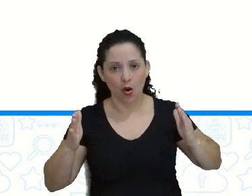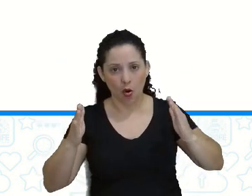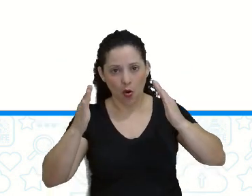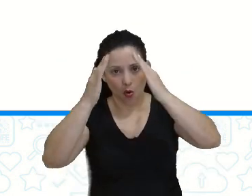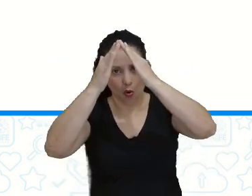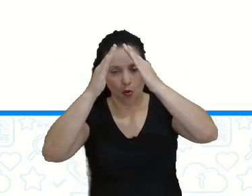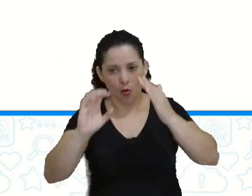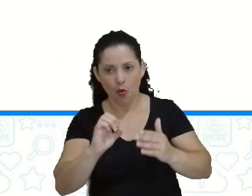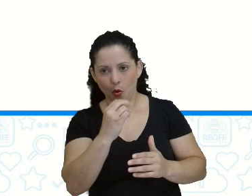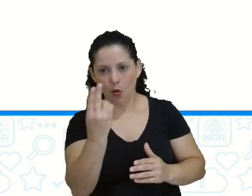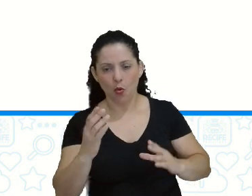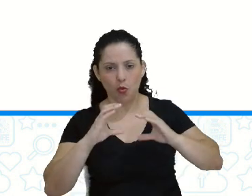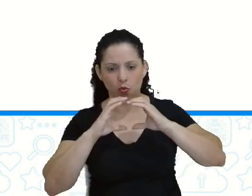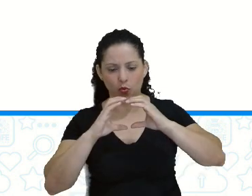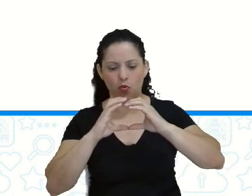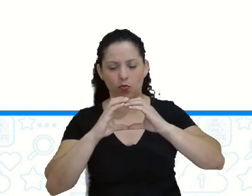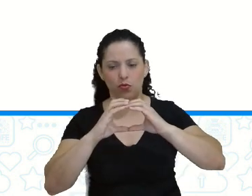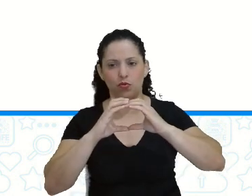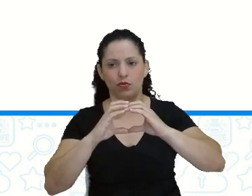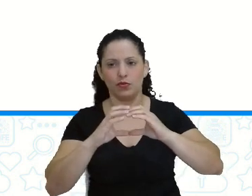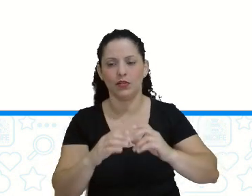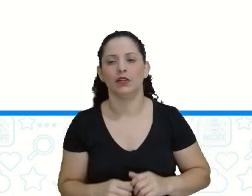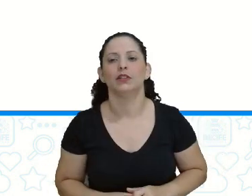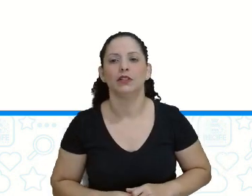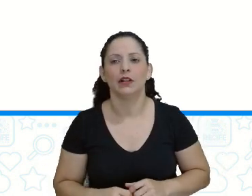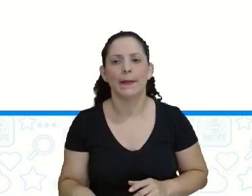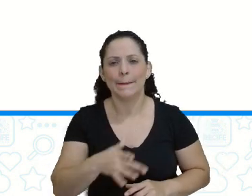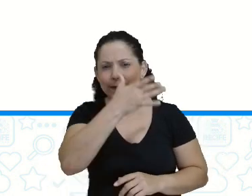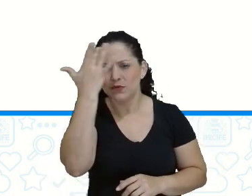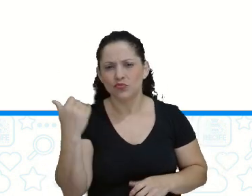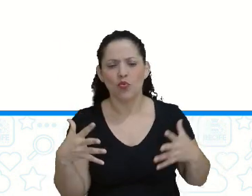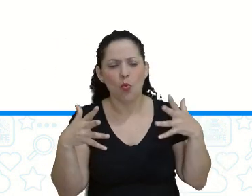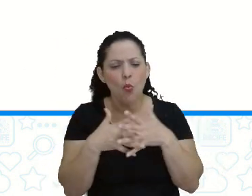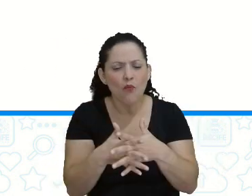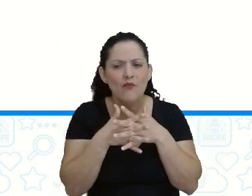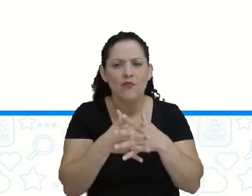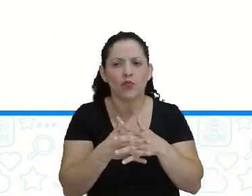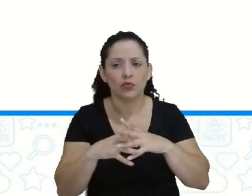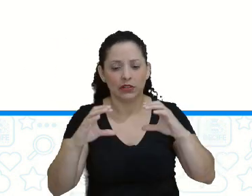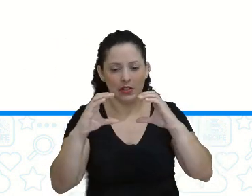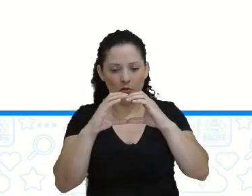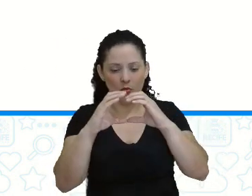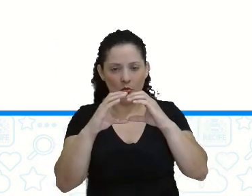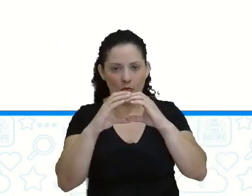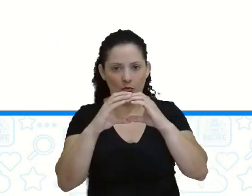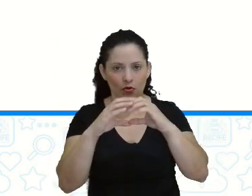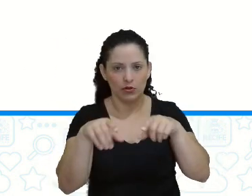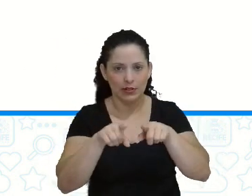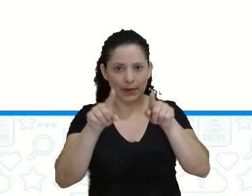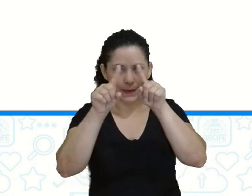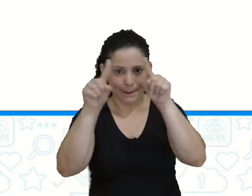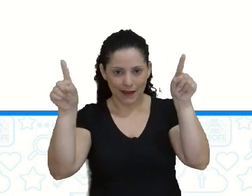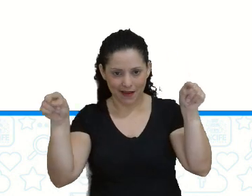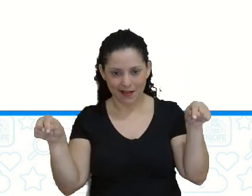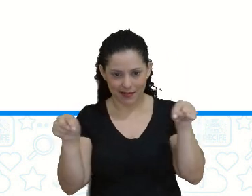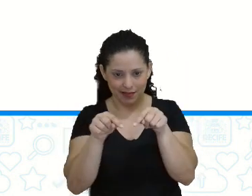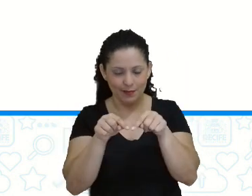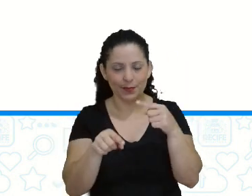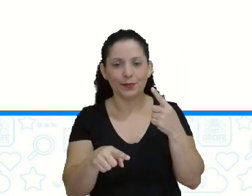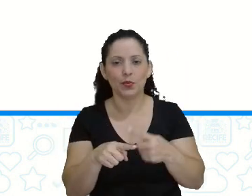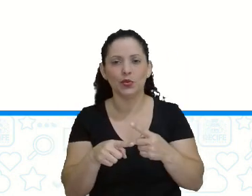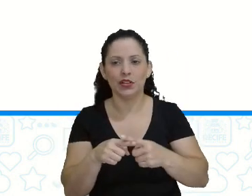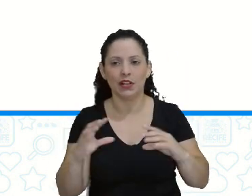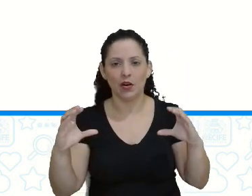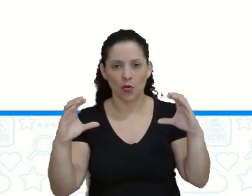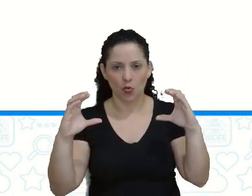ainda confundem, né, cubo com paralelepípedo, mas existe uma diferença justamente porque o